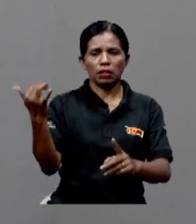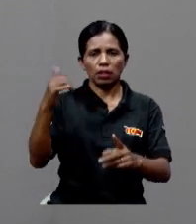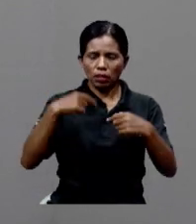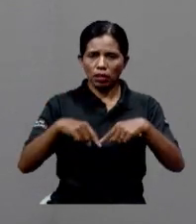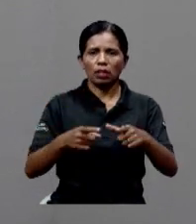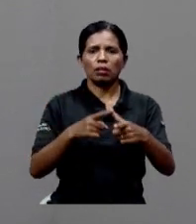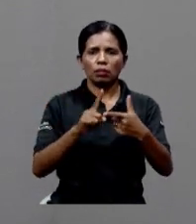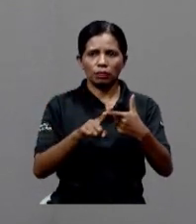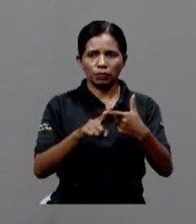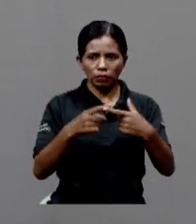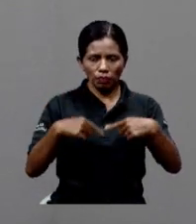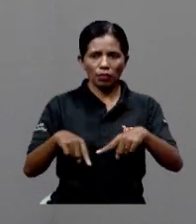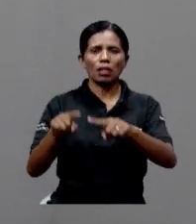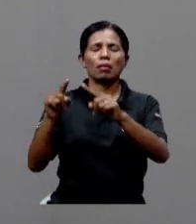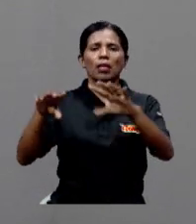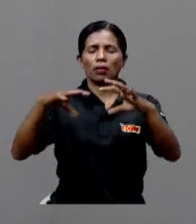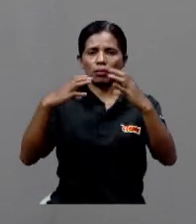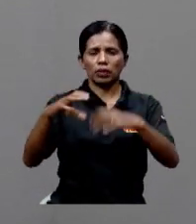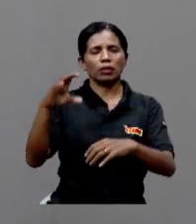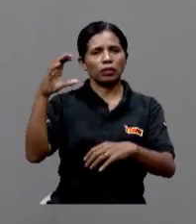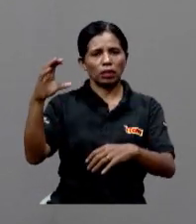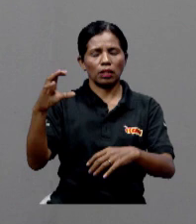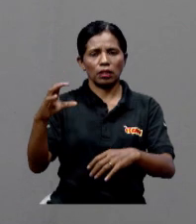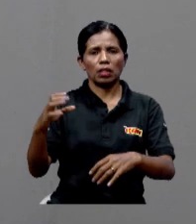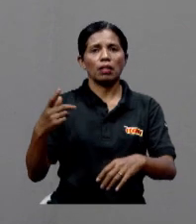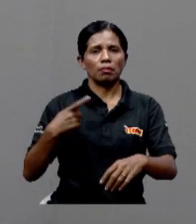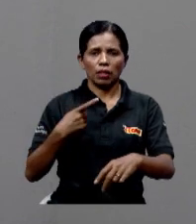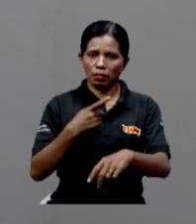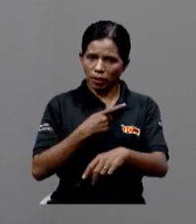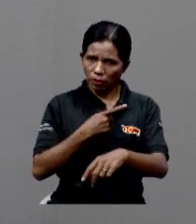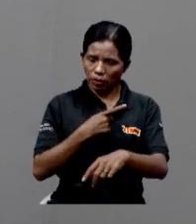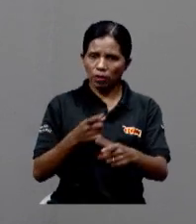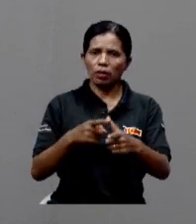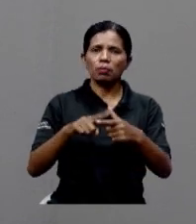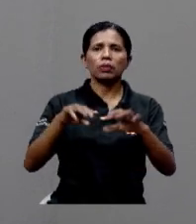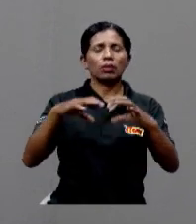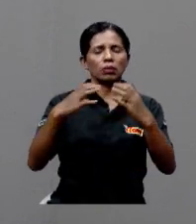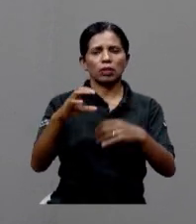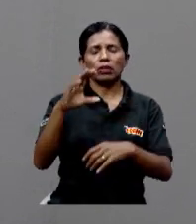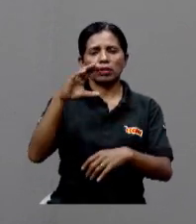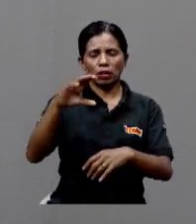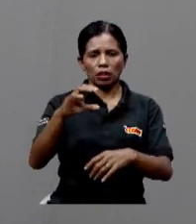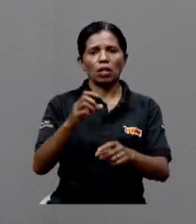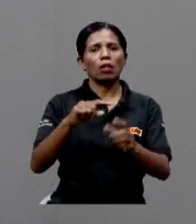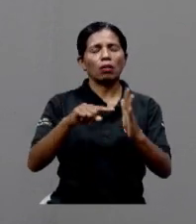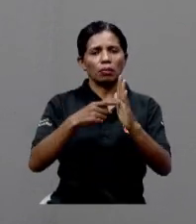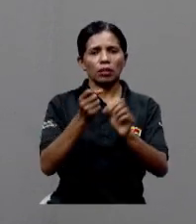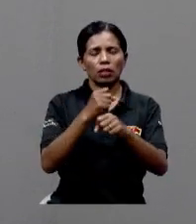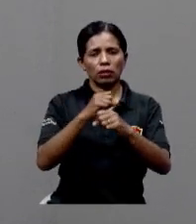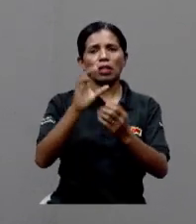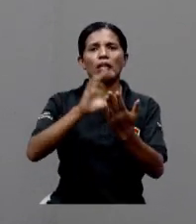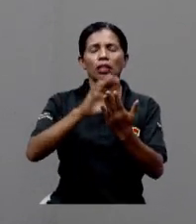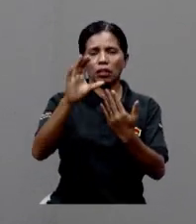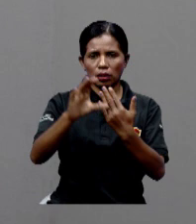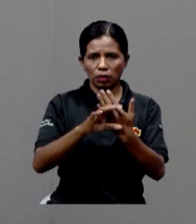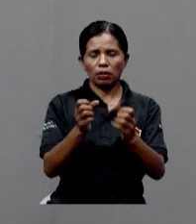depois baixa tiba comissão C e a plenária, ou tu tira comissão C, hahu halo na nini calendário, para depois a tu